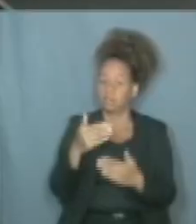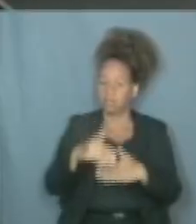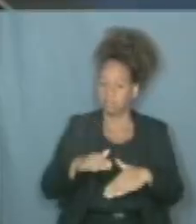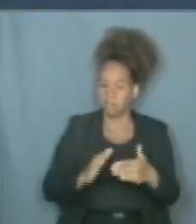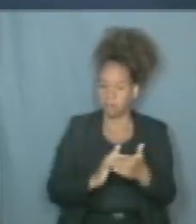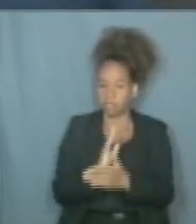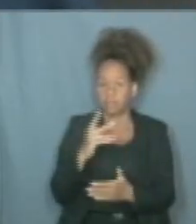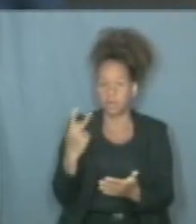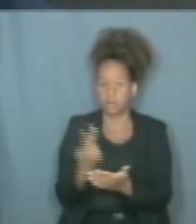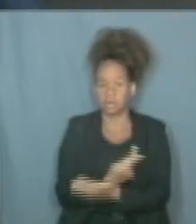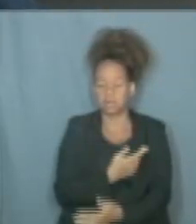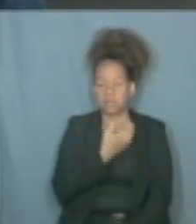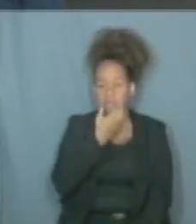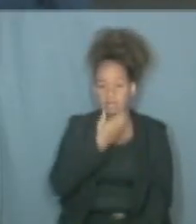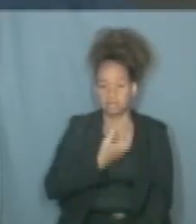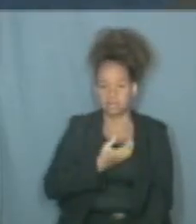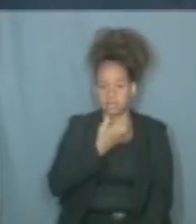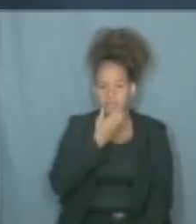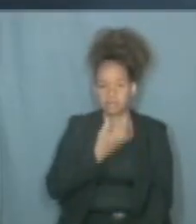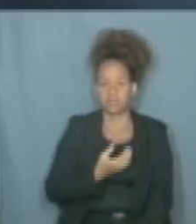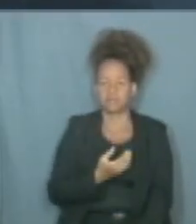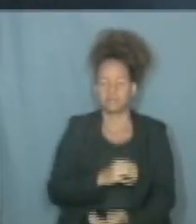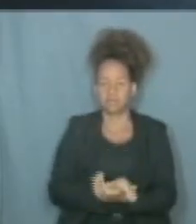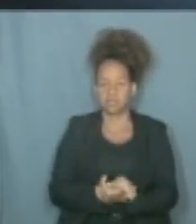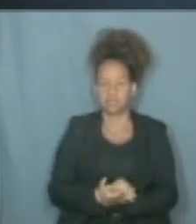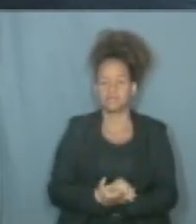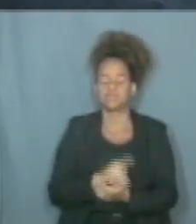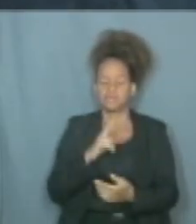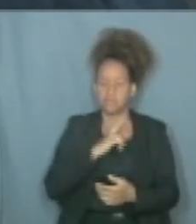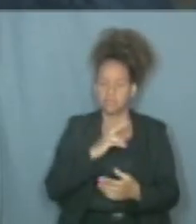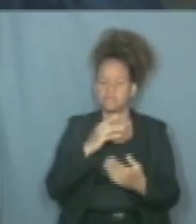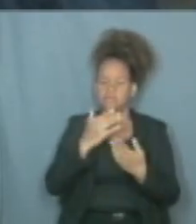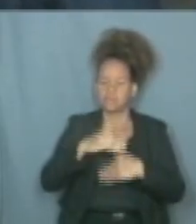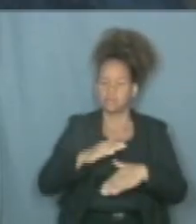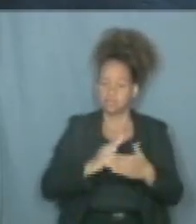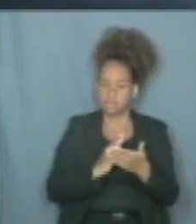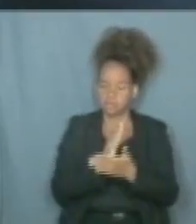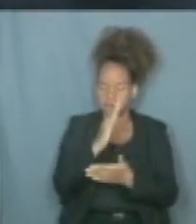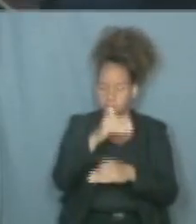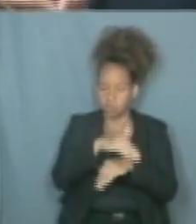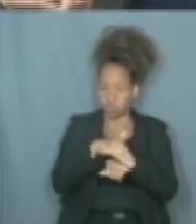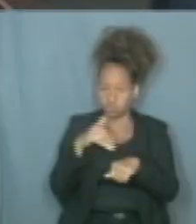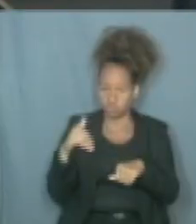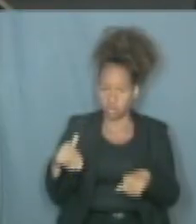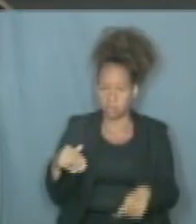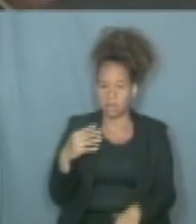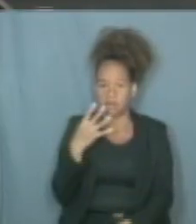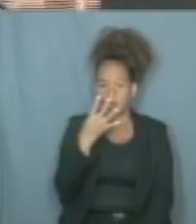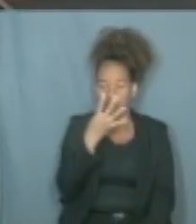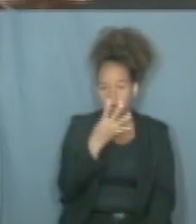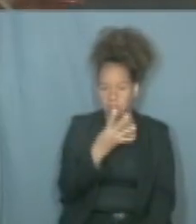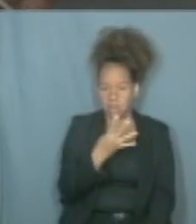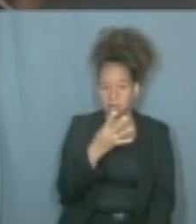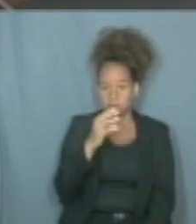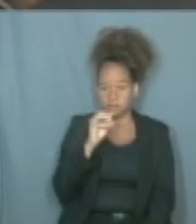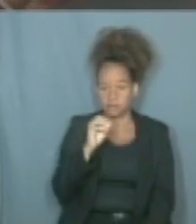que aconteceu em dezembro e que tem uma nomeação para fazer de